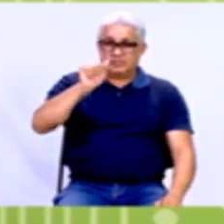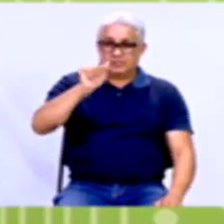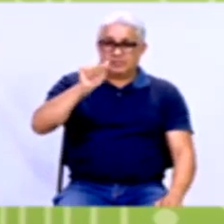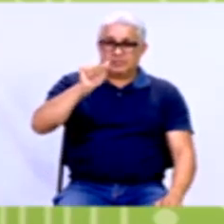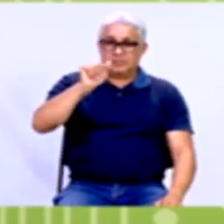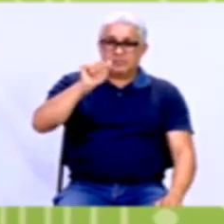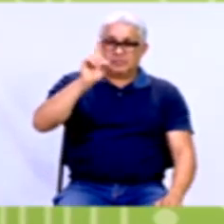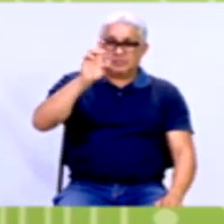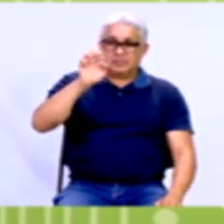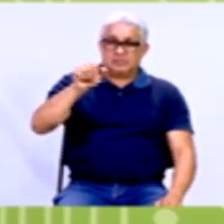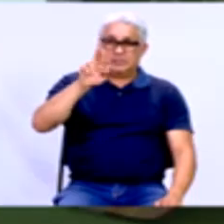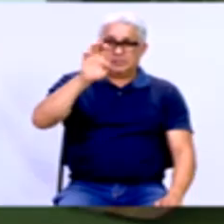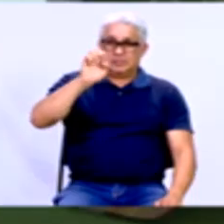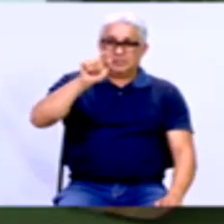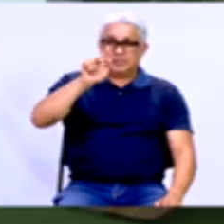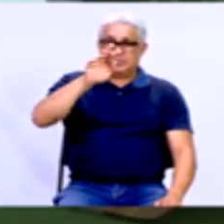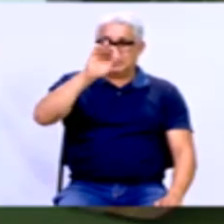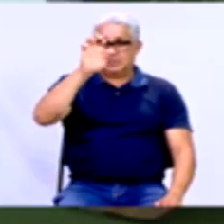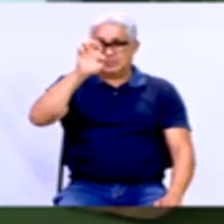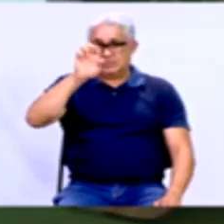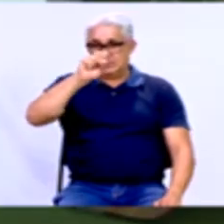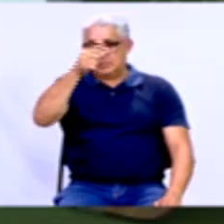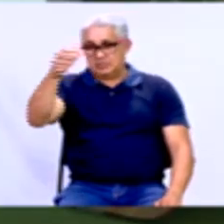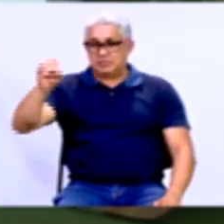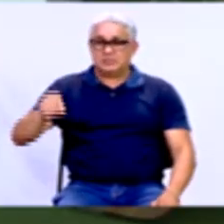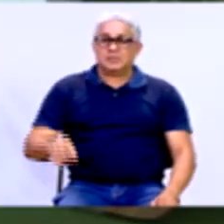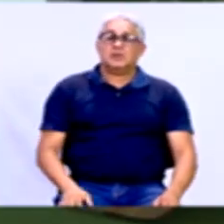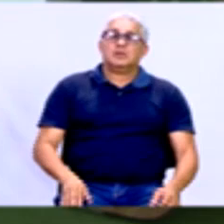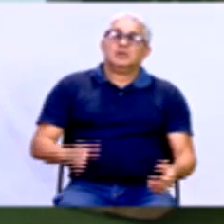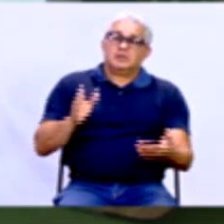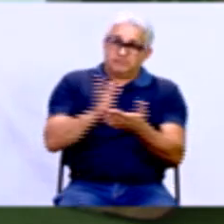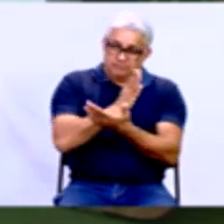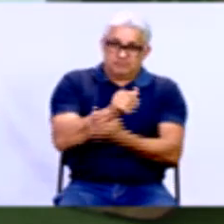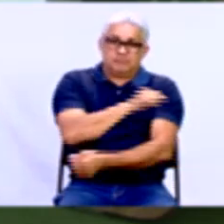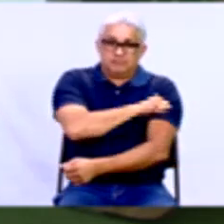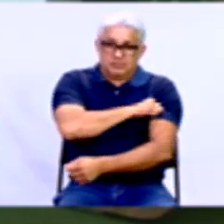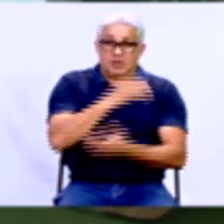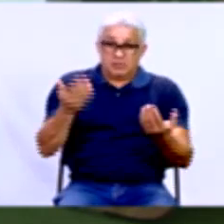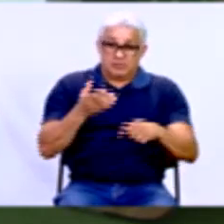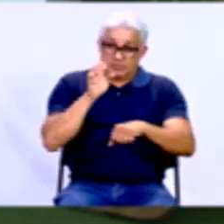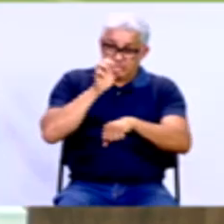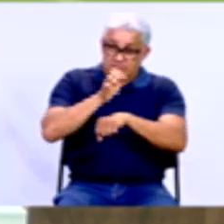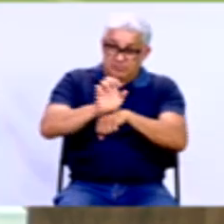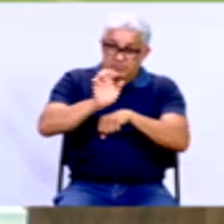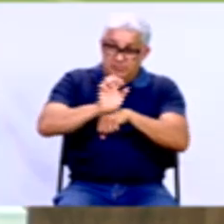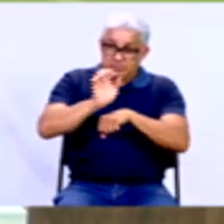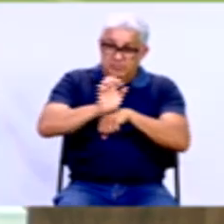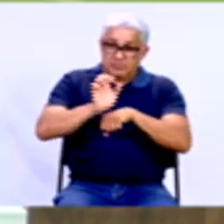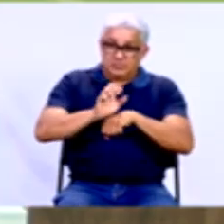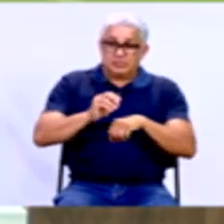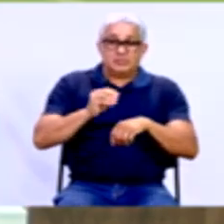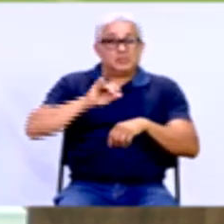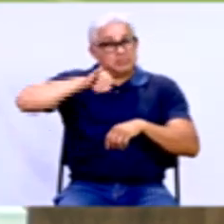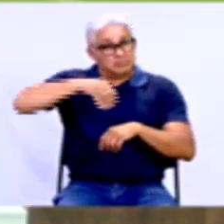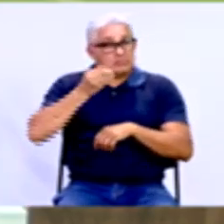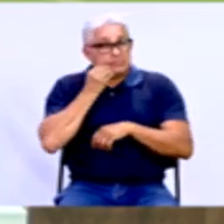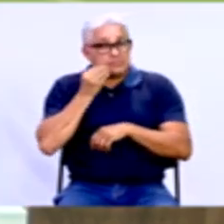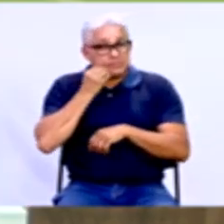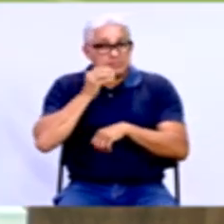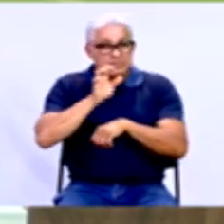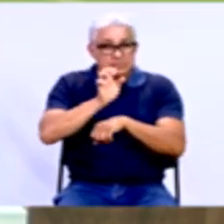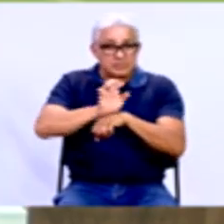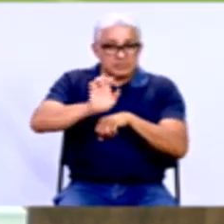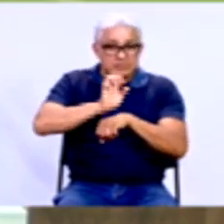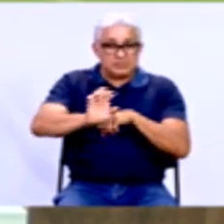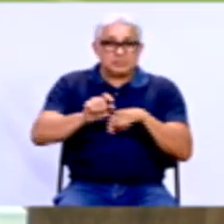parte, tá? E tem uma coisa interessante agora, que boa parte dos nossos alunos agora vão estagiar, né? Pode aproveitar a oportunidade do estágio e,